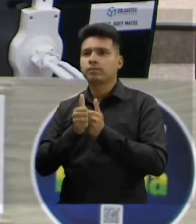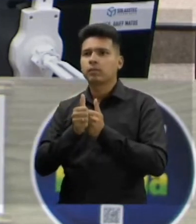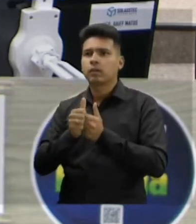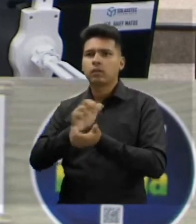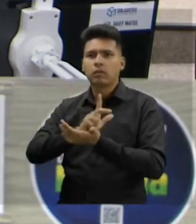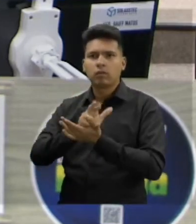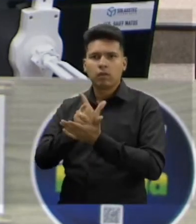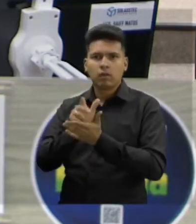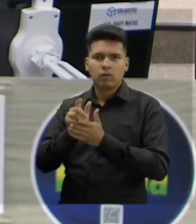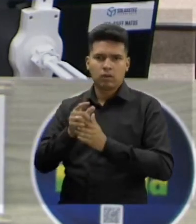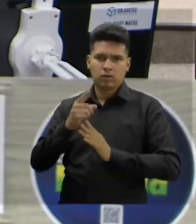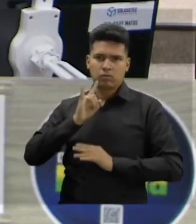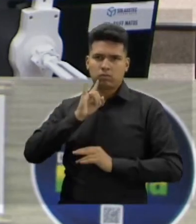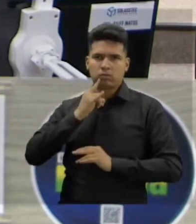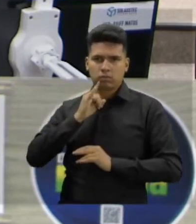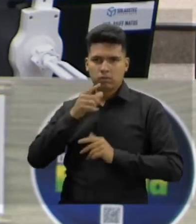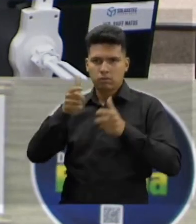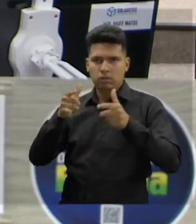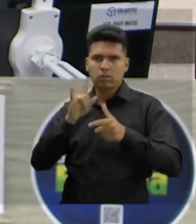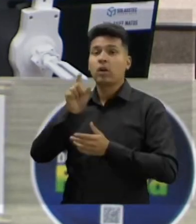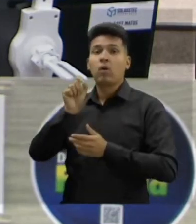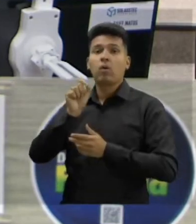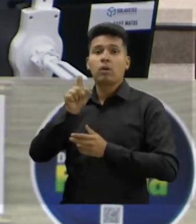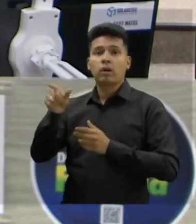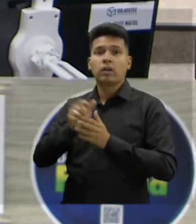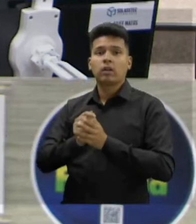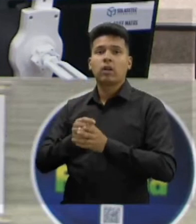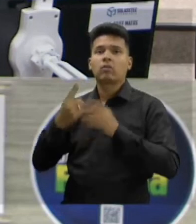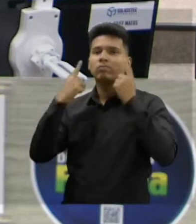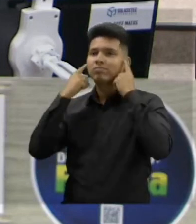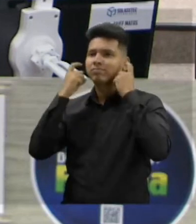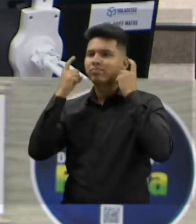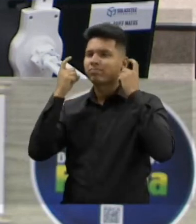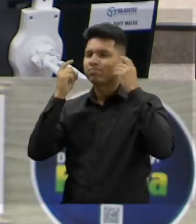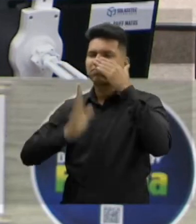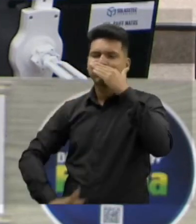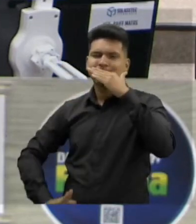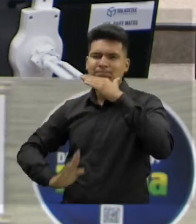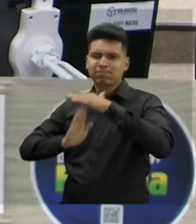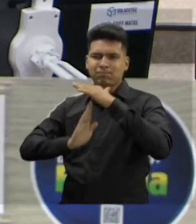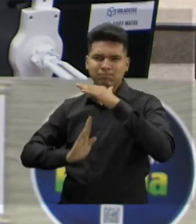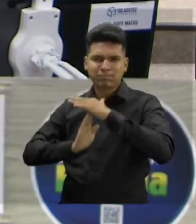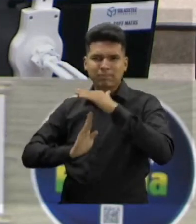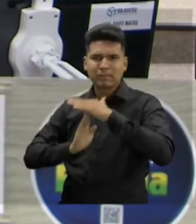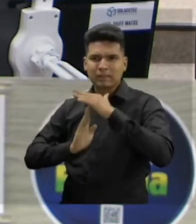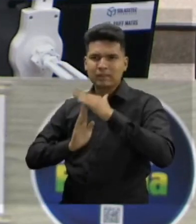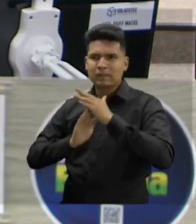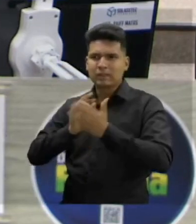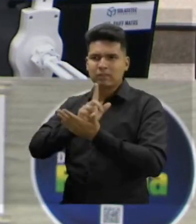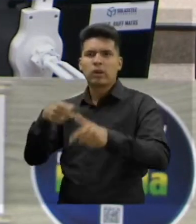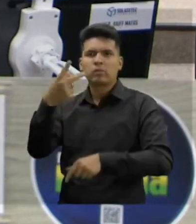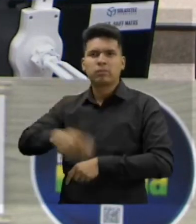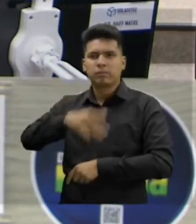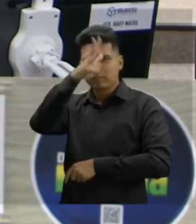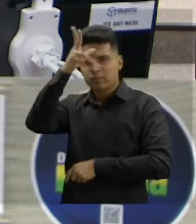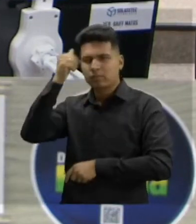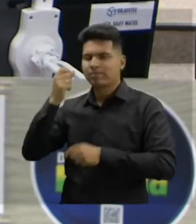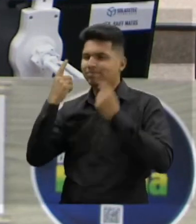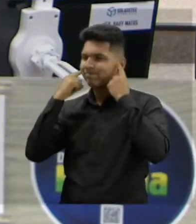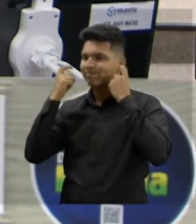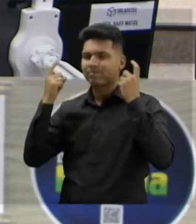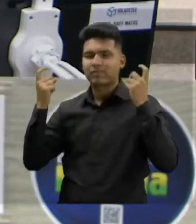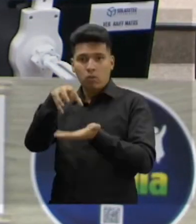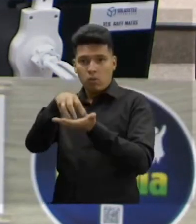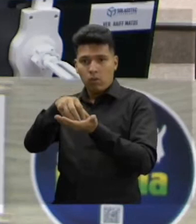bares, restaurantes aqui em Manaus que estavam excedendo o limite, causando uma balbúrdia muito grande em vários bairros da cidade. Mas a SEMAS